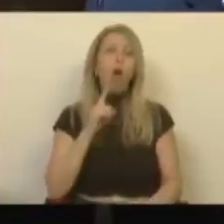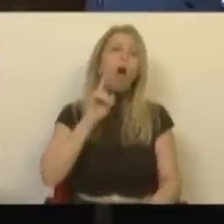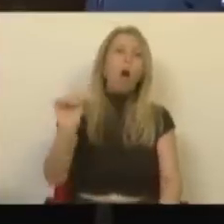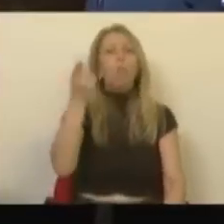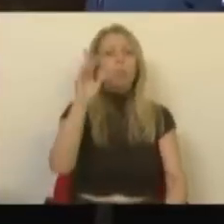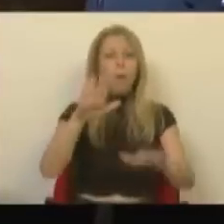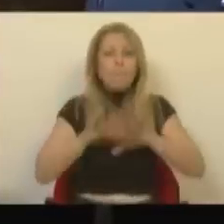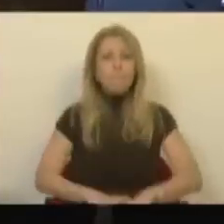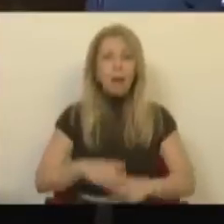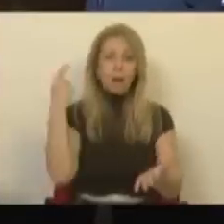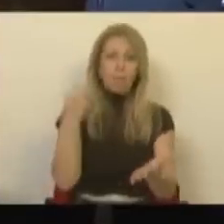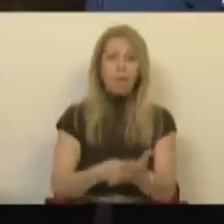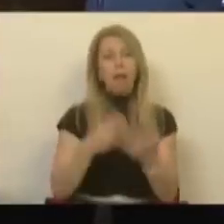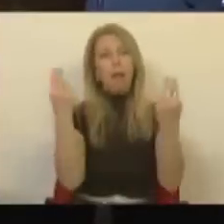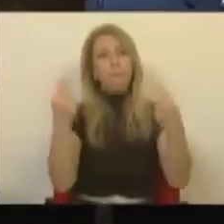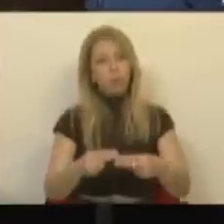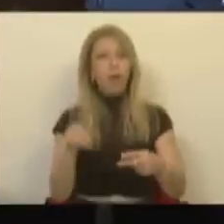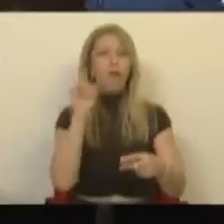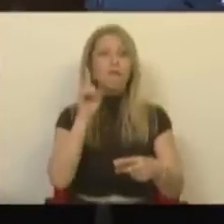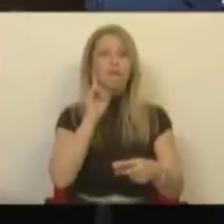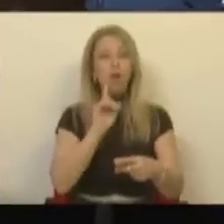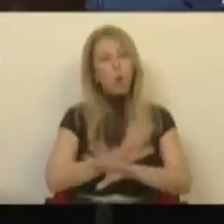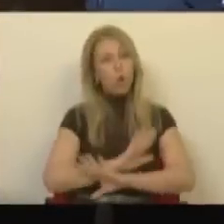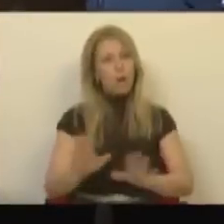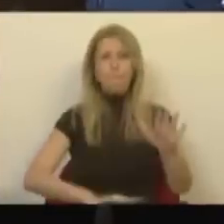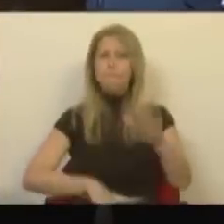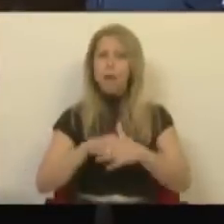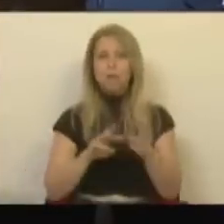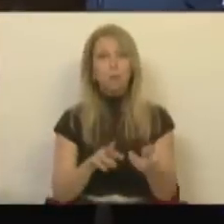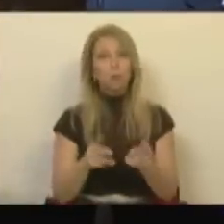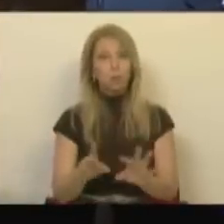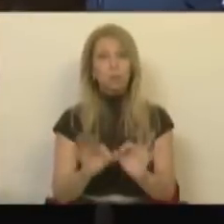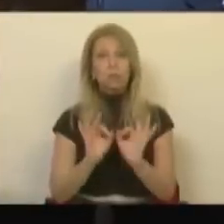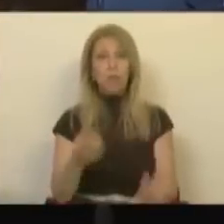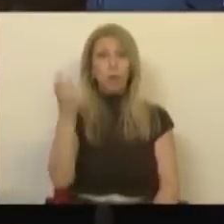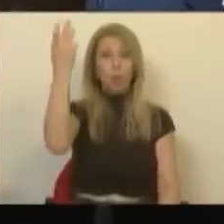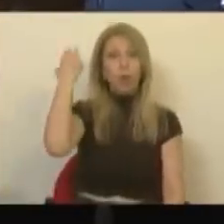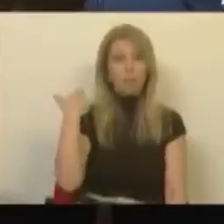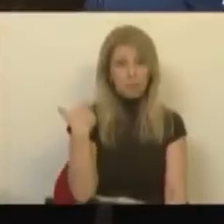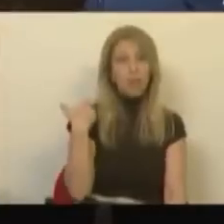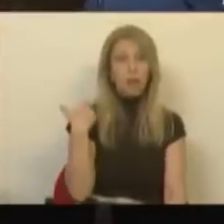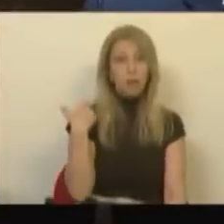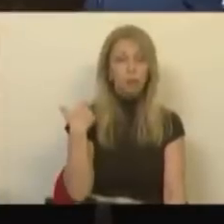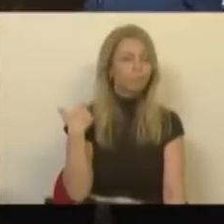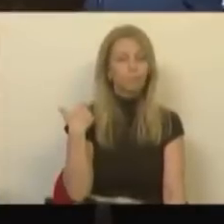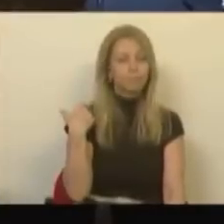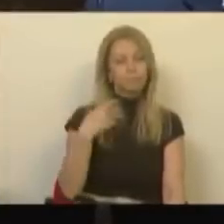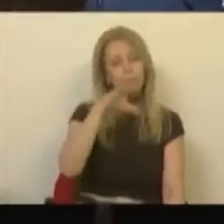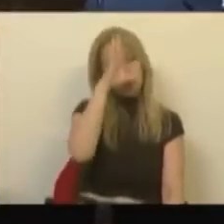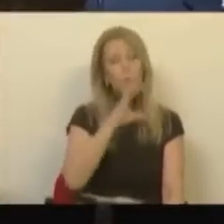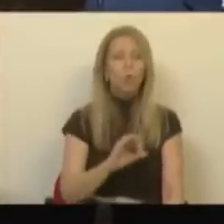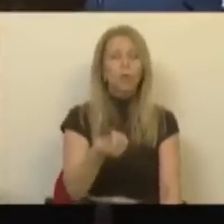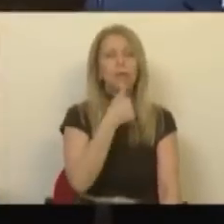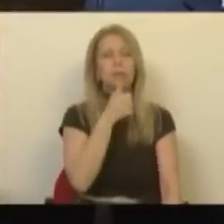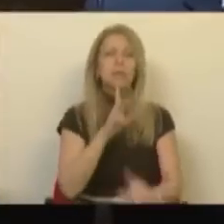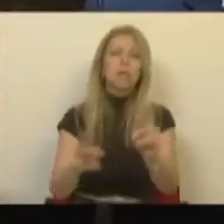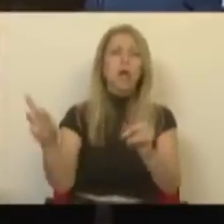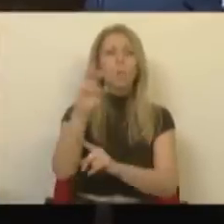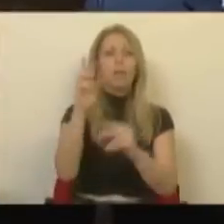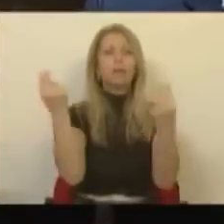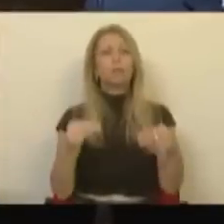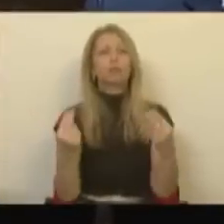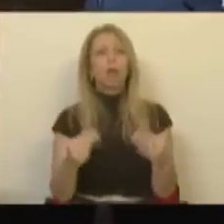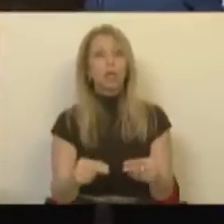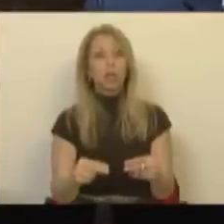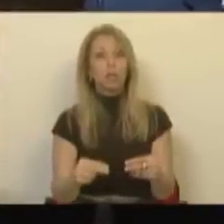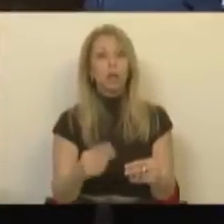e de fixar a sua atualização no valor máximo equivalente ao do ano passado o governo não só se dá aumentar as portagens